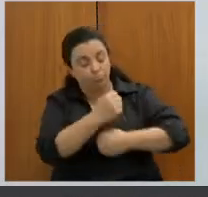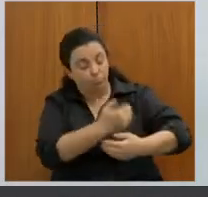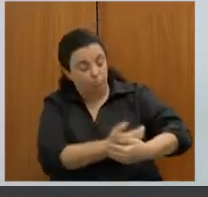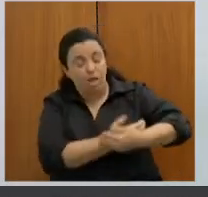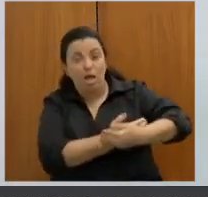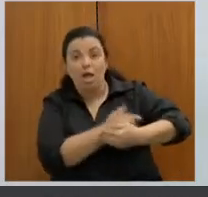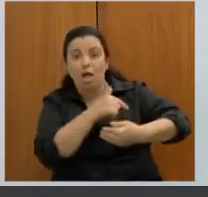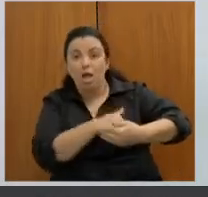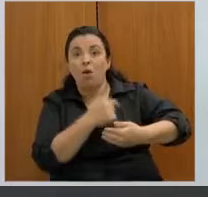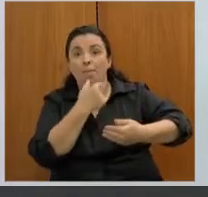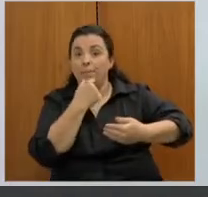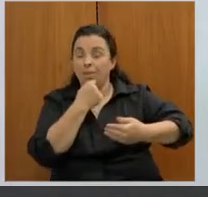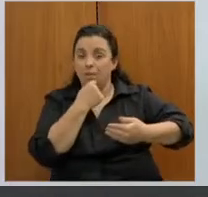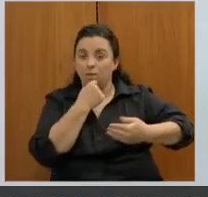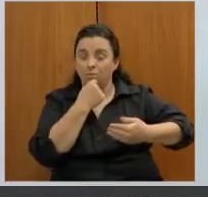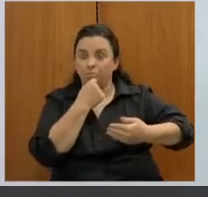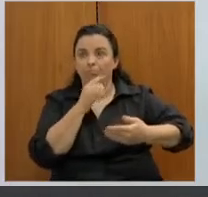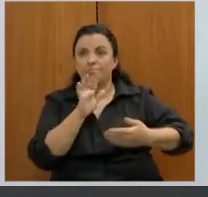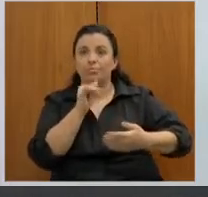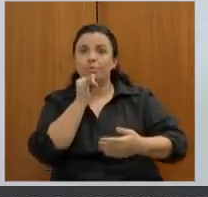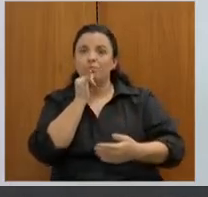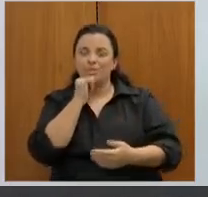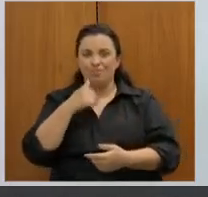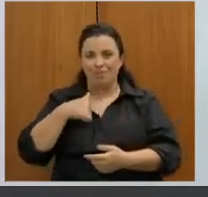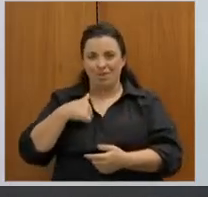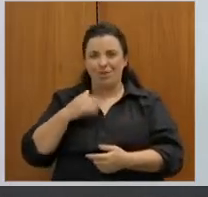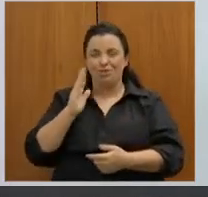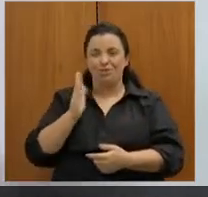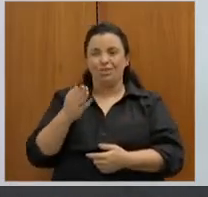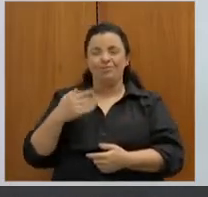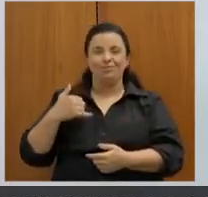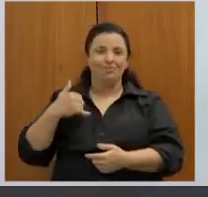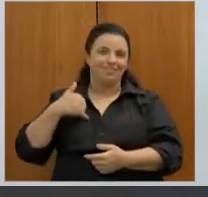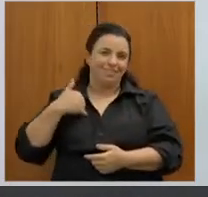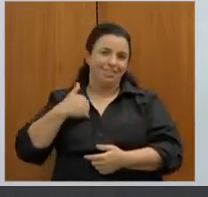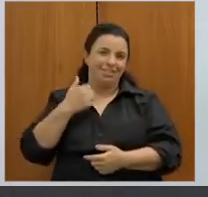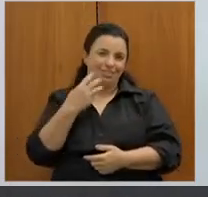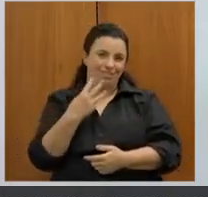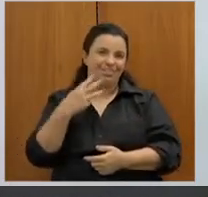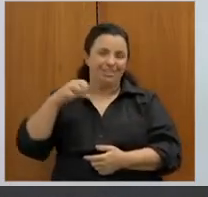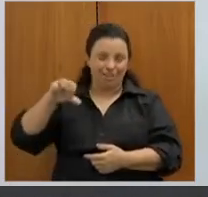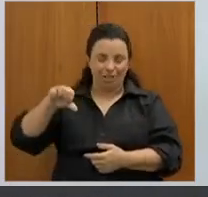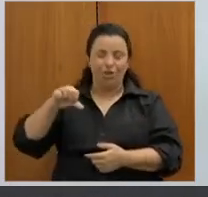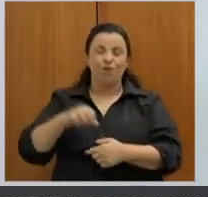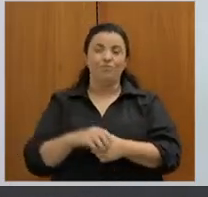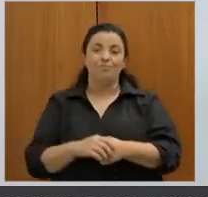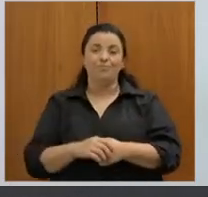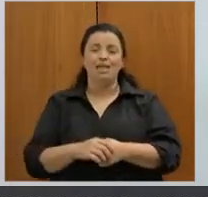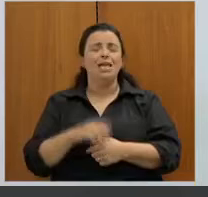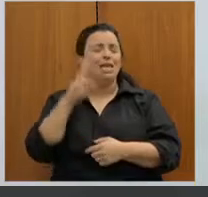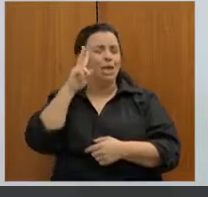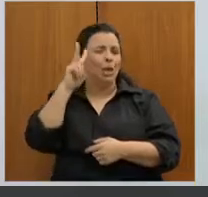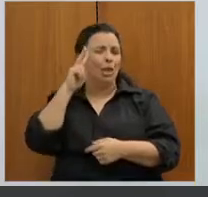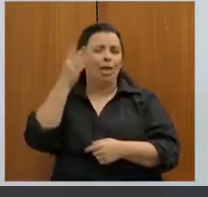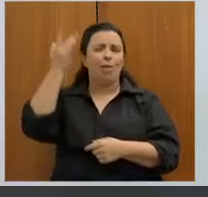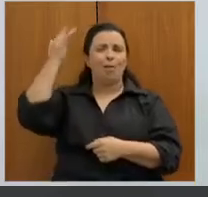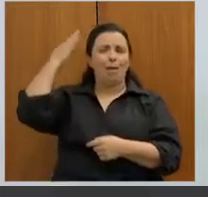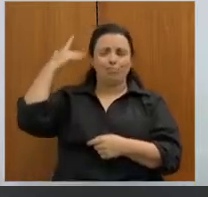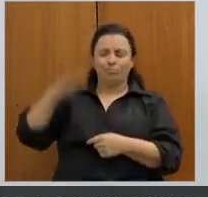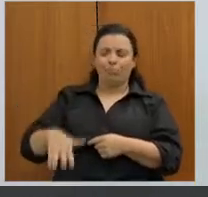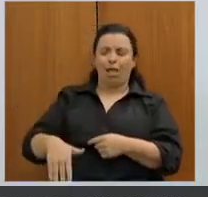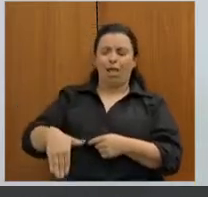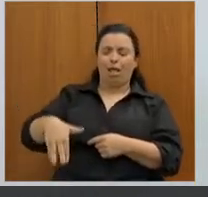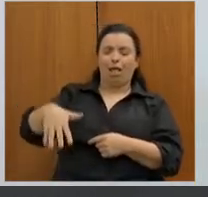39 anos de idade e era clássico no meu tempo eu já vi com todos os meus coleguinhas né Isso aí foi uma